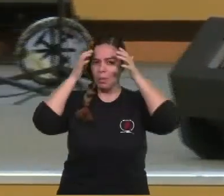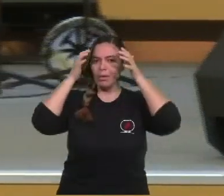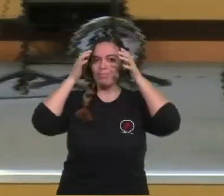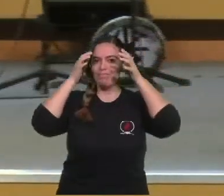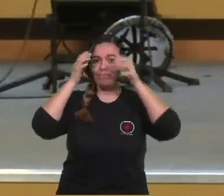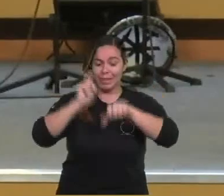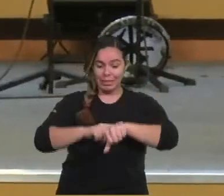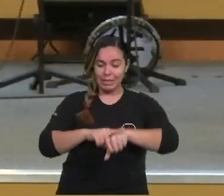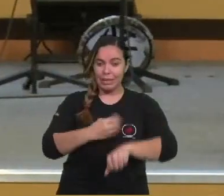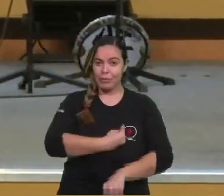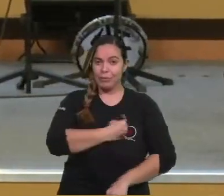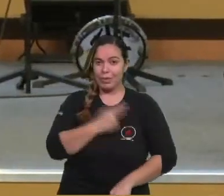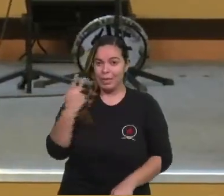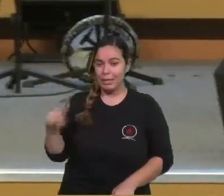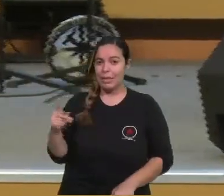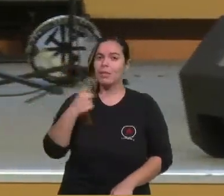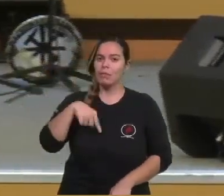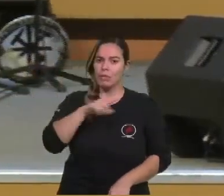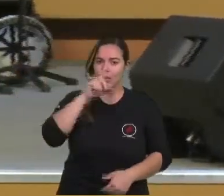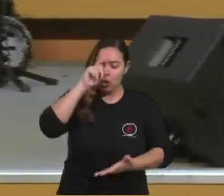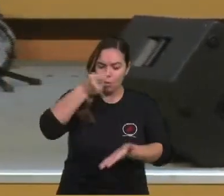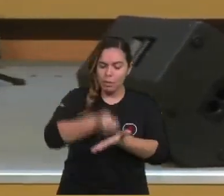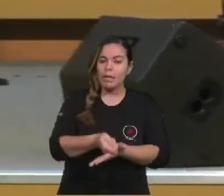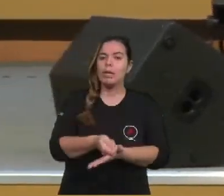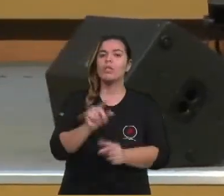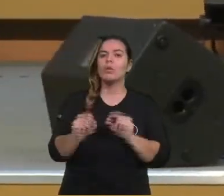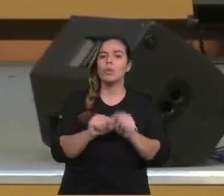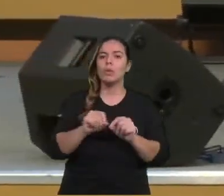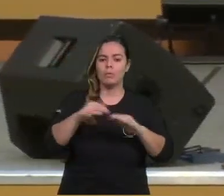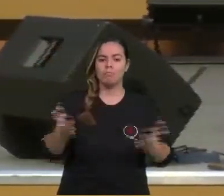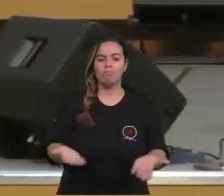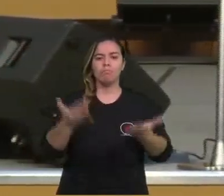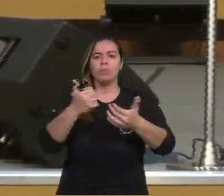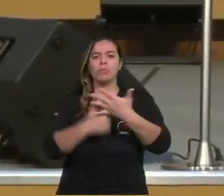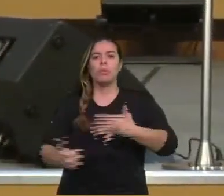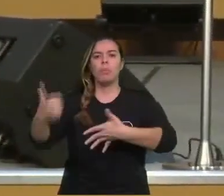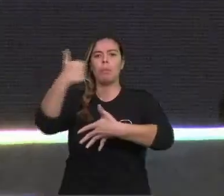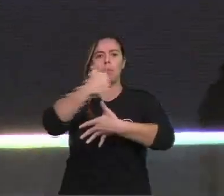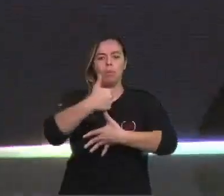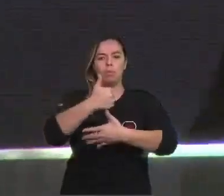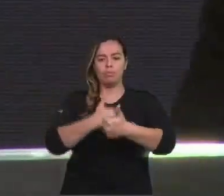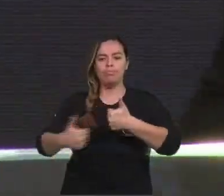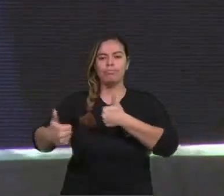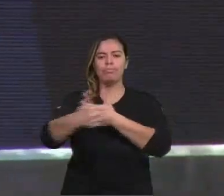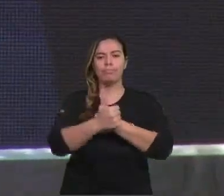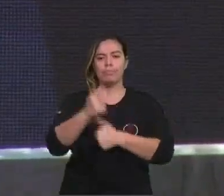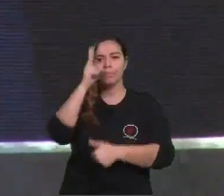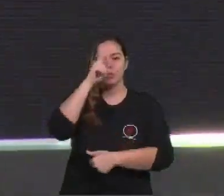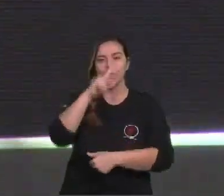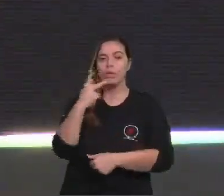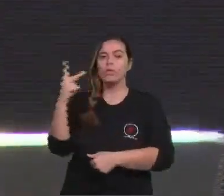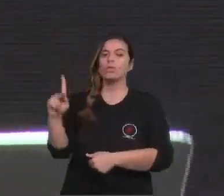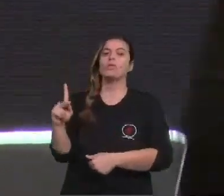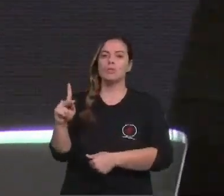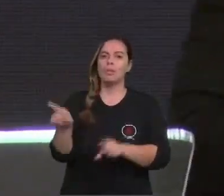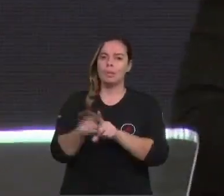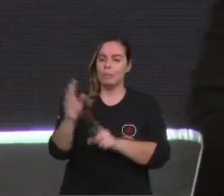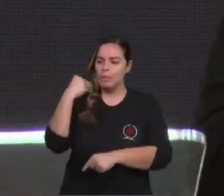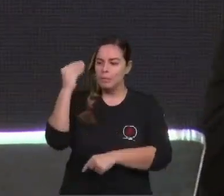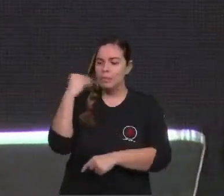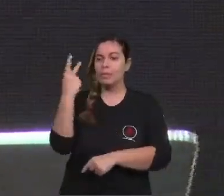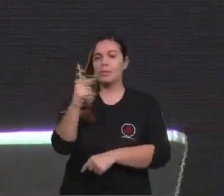determinado momento da sua vida, você vai ser obrigado a subir no palco dela para protagonizar suas próprias histórias, suas próprias